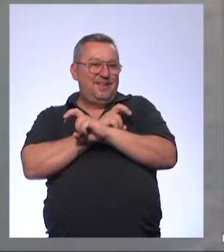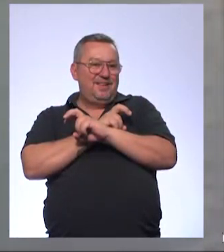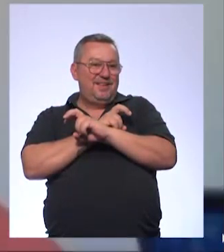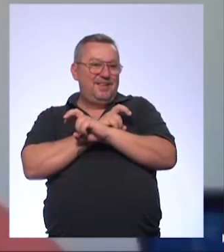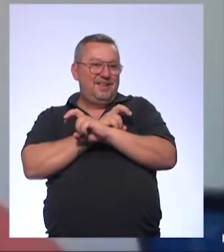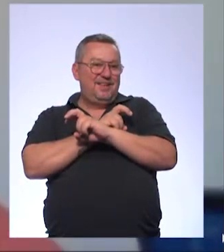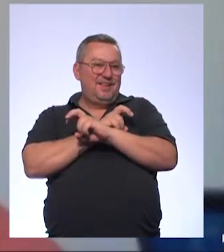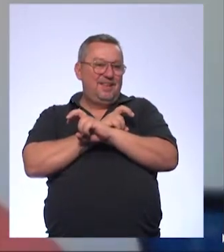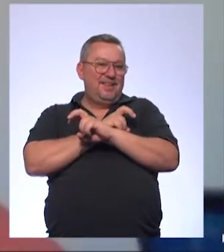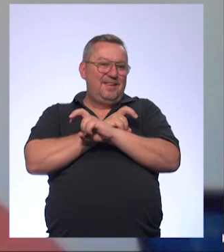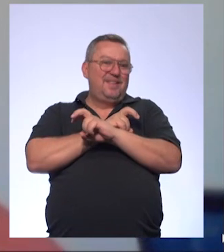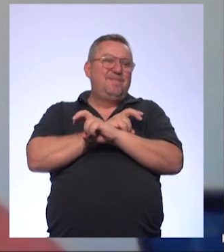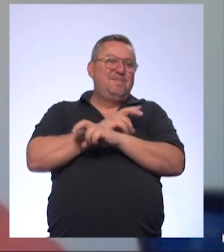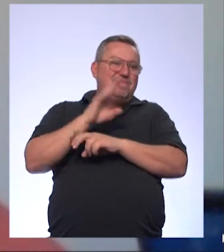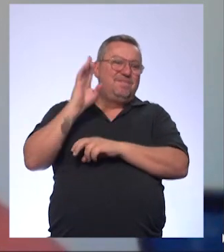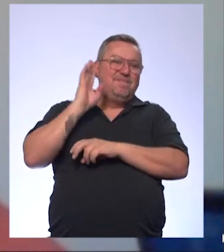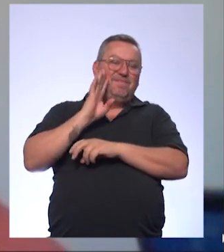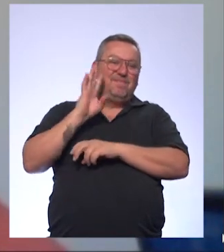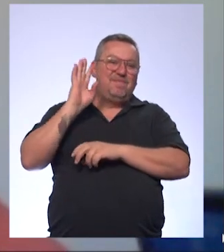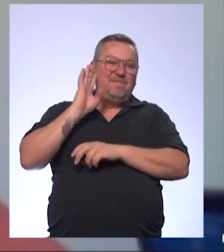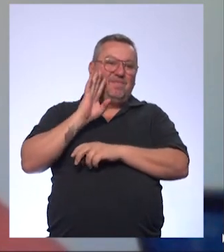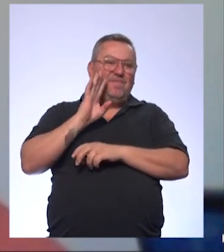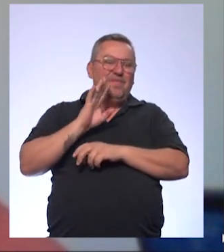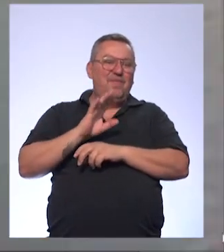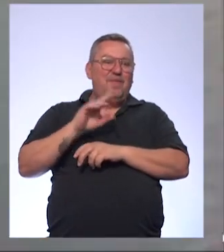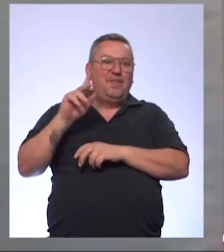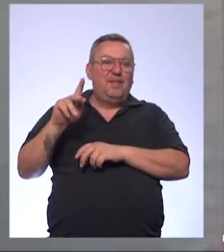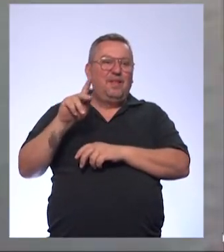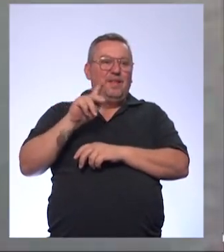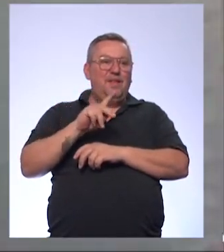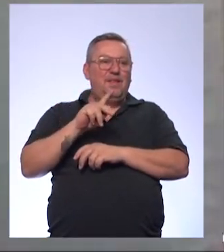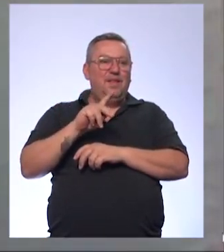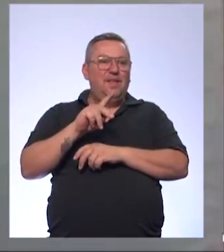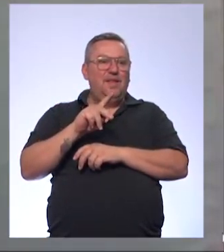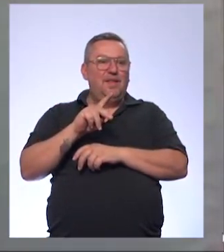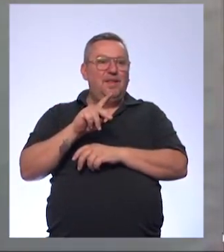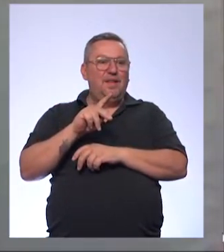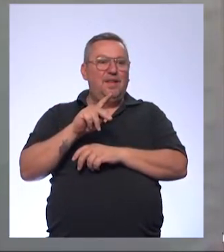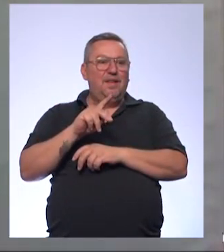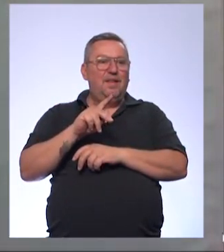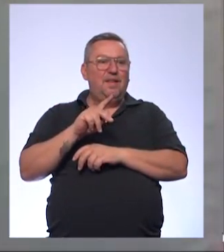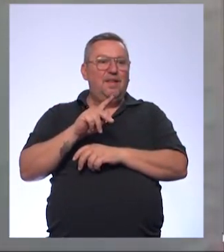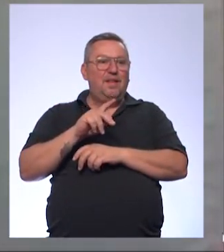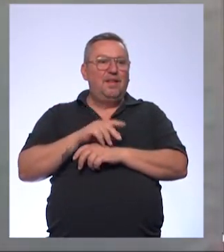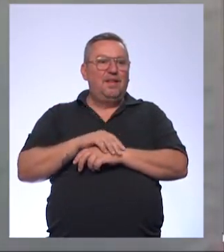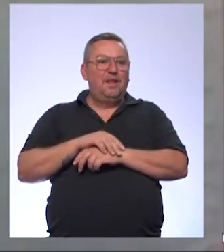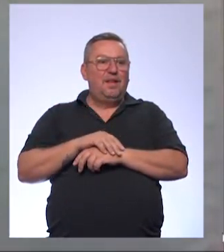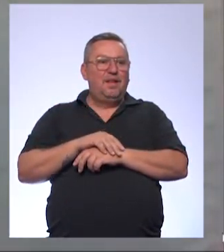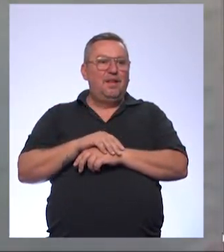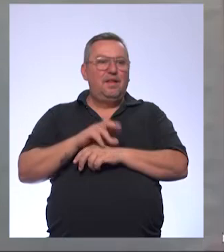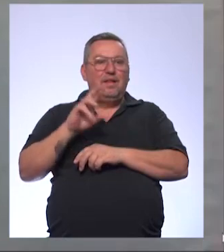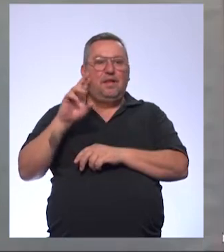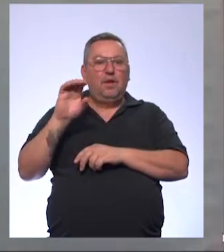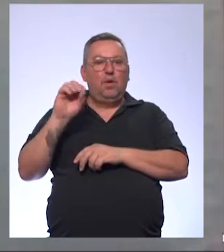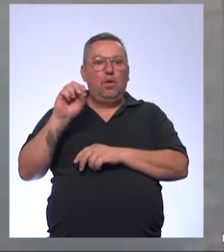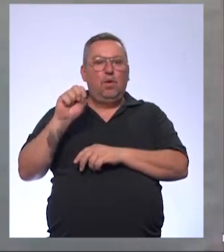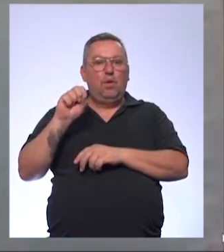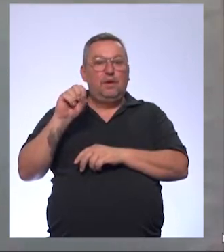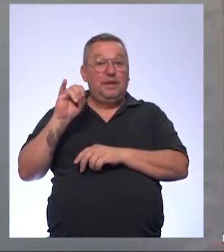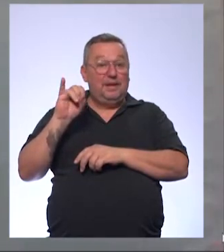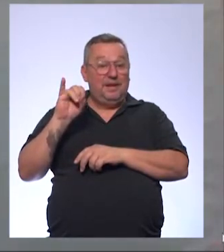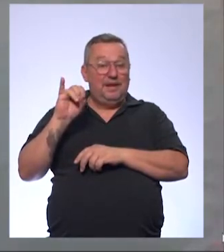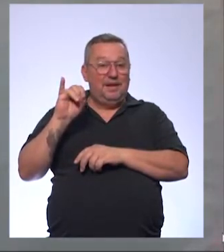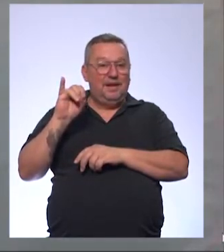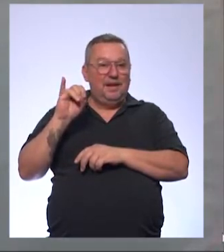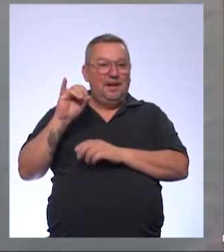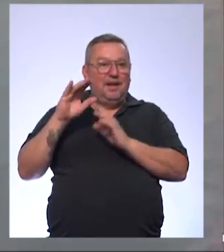Muito esse fantoche. Foi a professora esqueci, professora